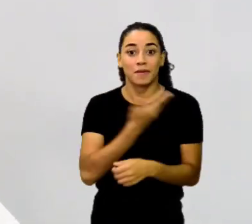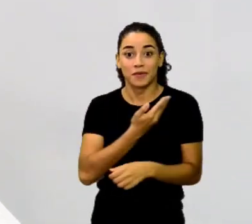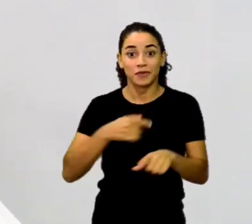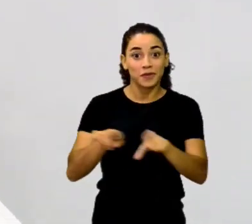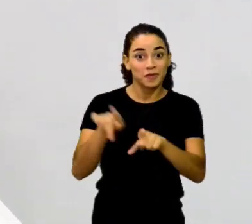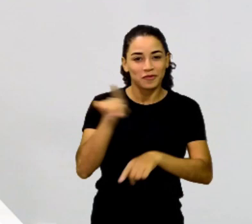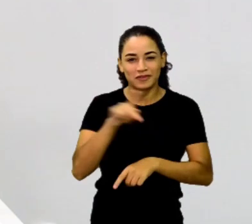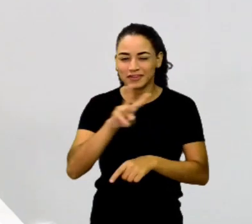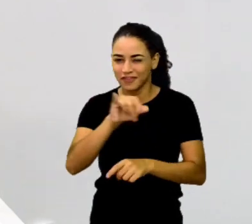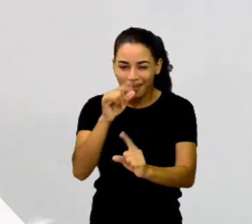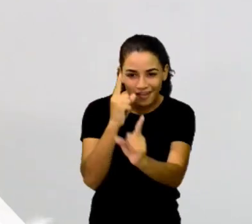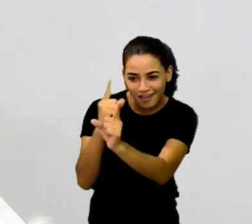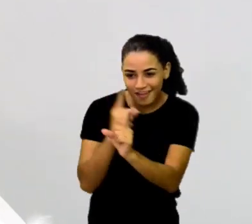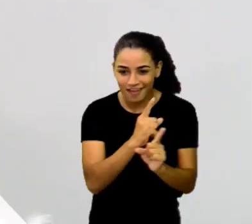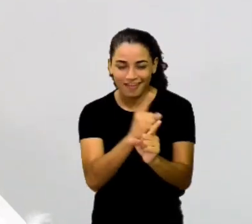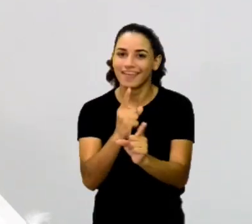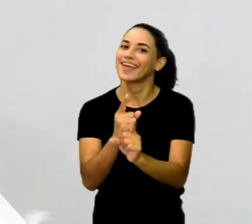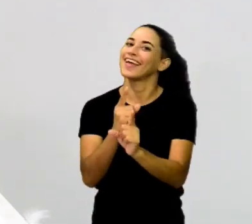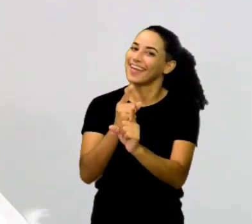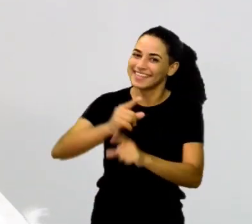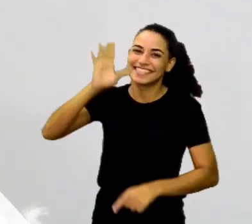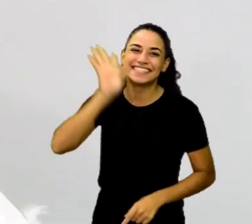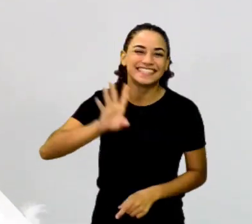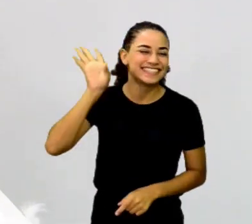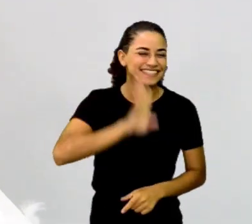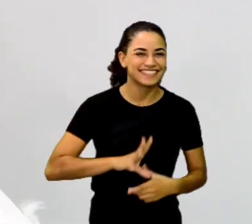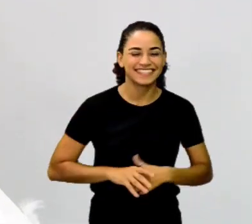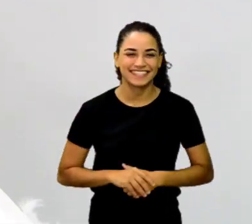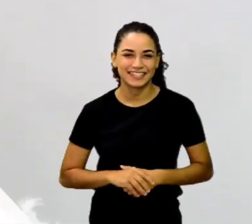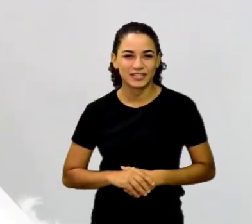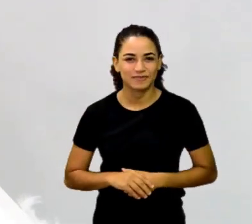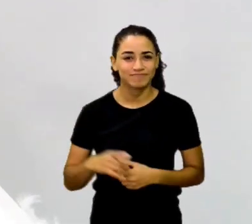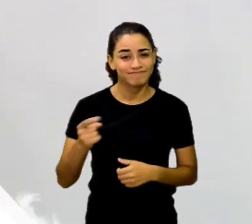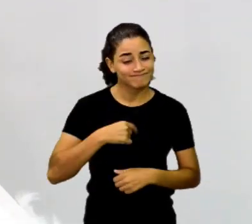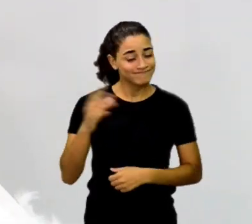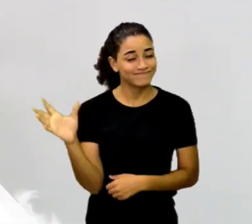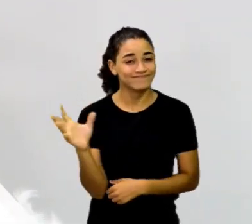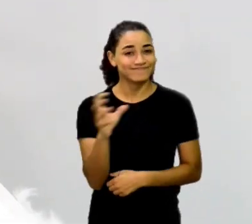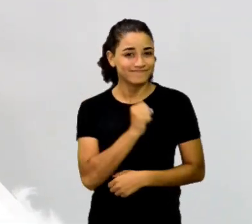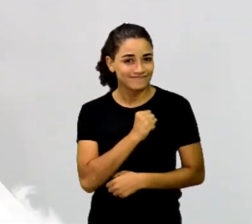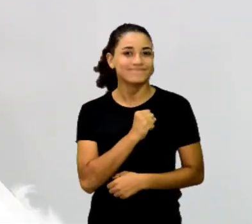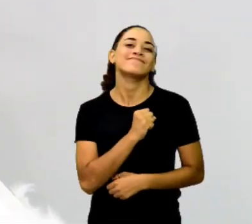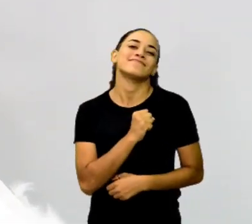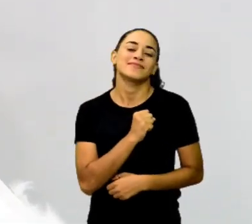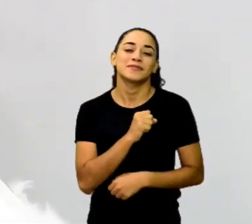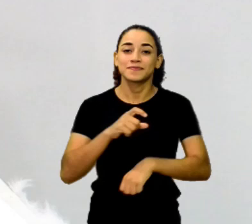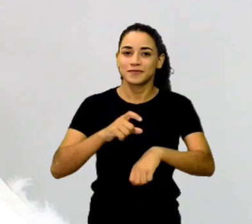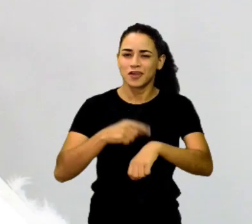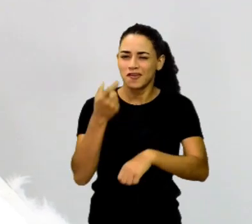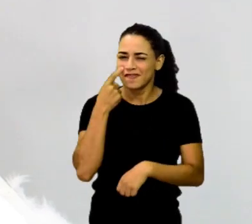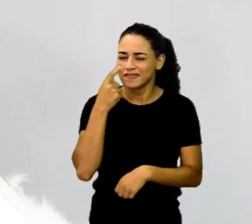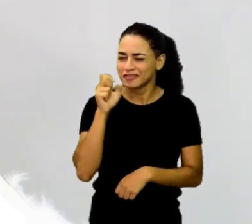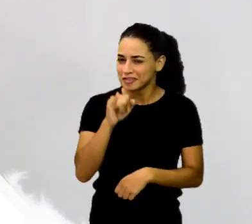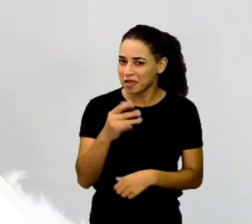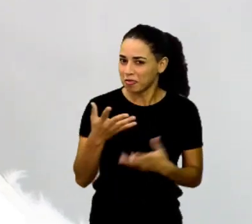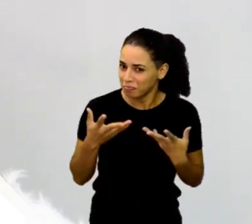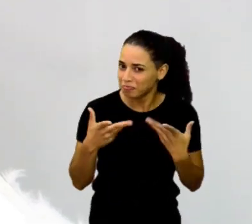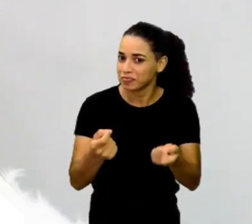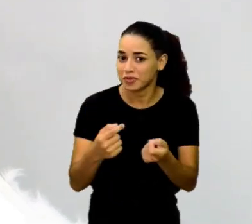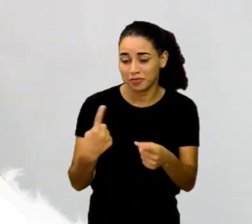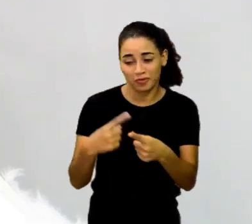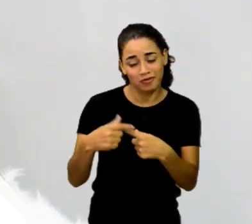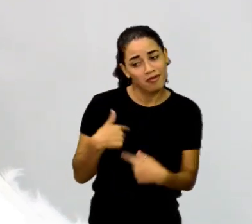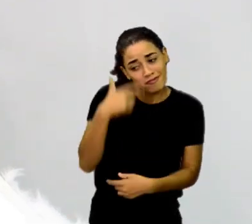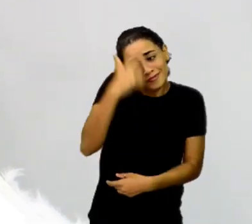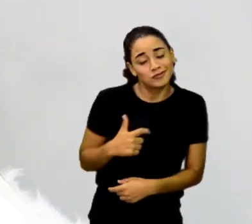descobrindo aí. Vai ser muito legal. Eu vou adorar. Quero ver se você é fera mesmo. Porque eu